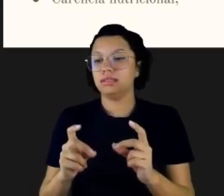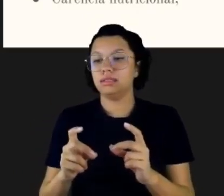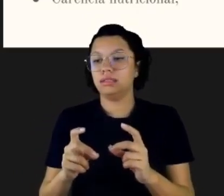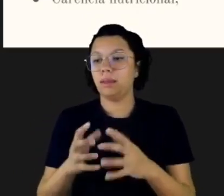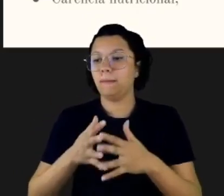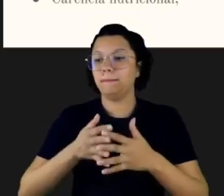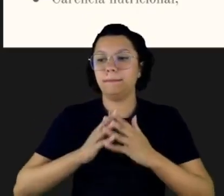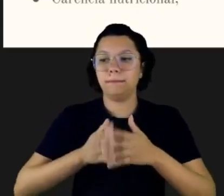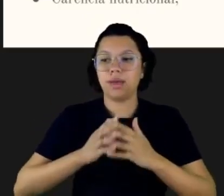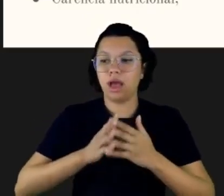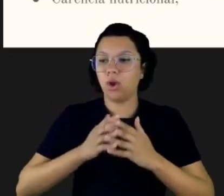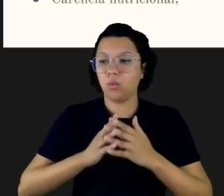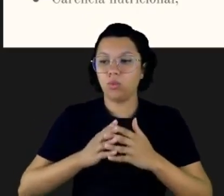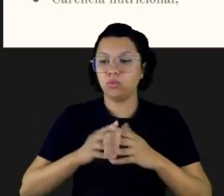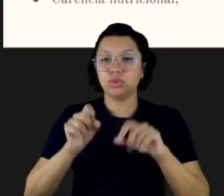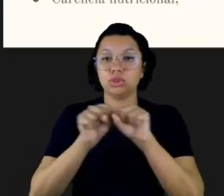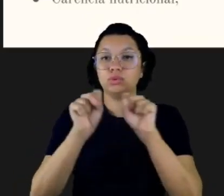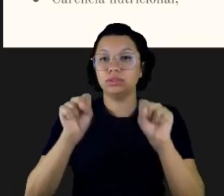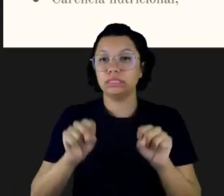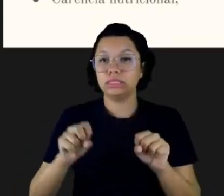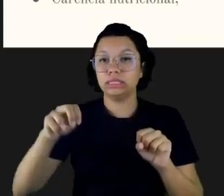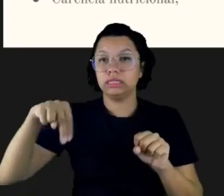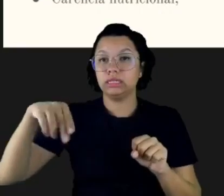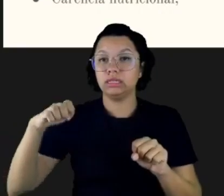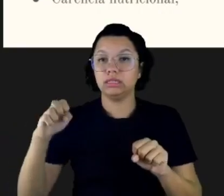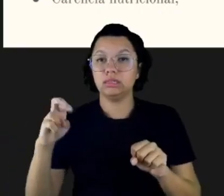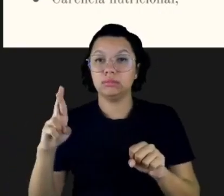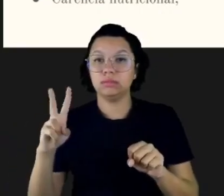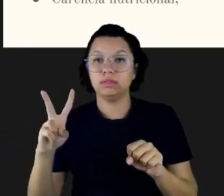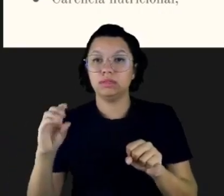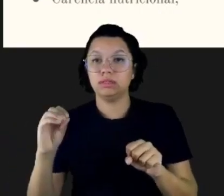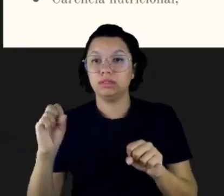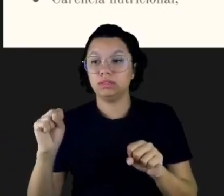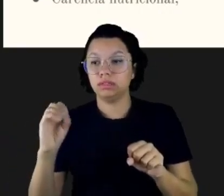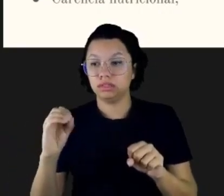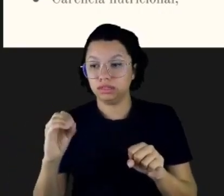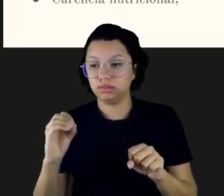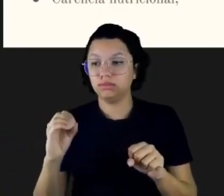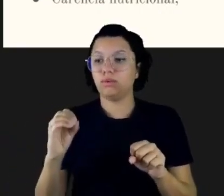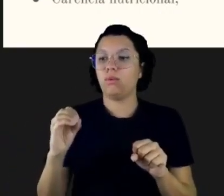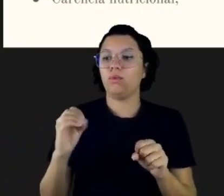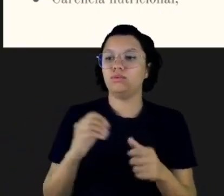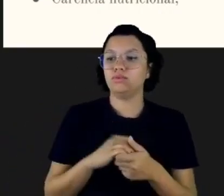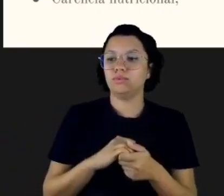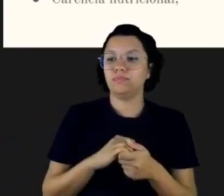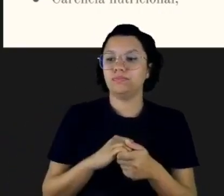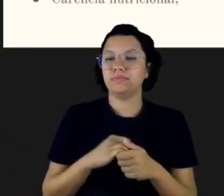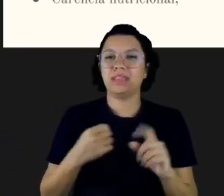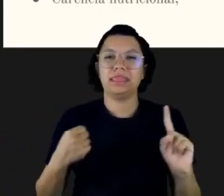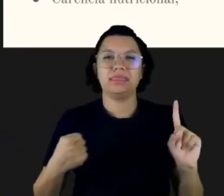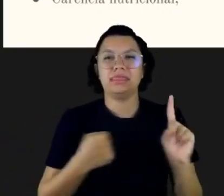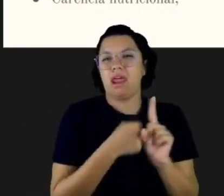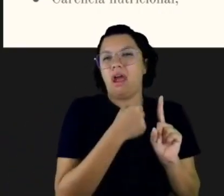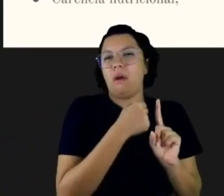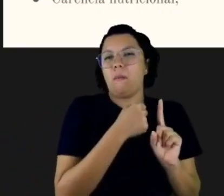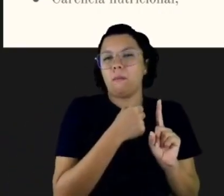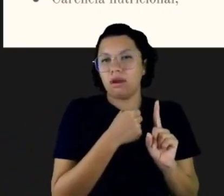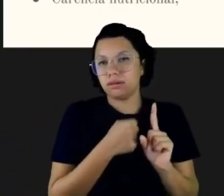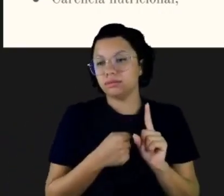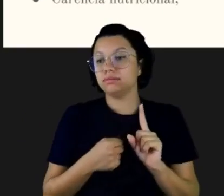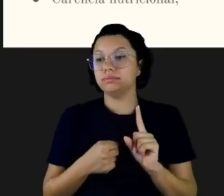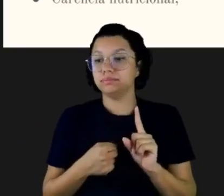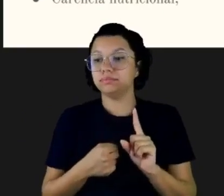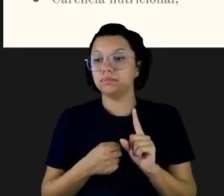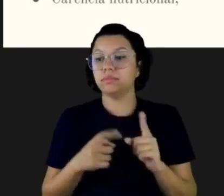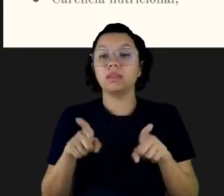diversas, fecaloma. Intestino preso no idoso causa confusão mental. É a coisa